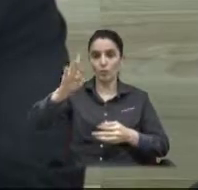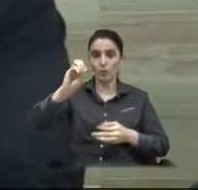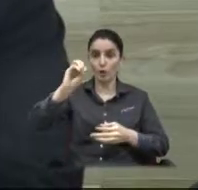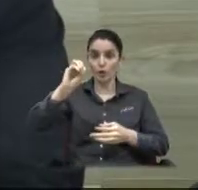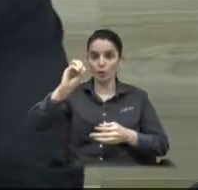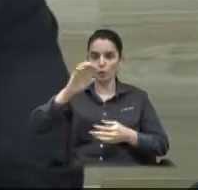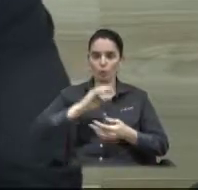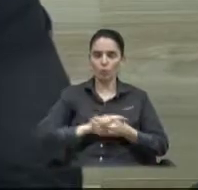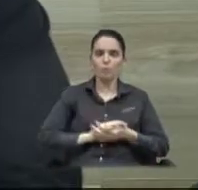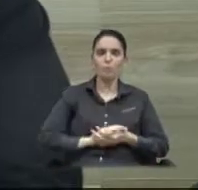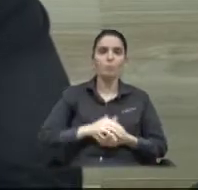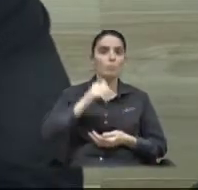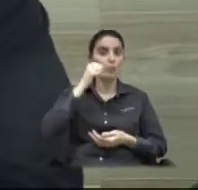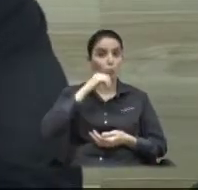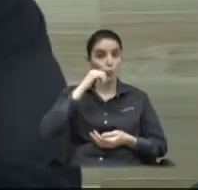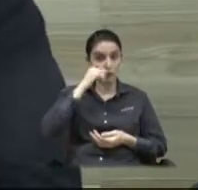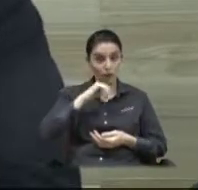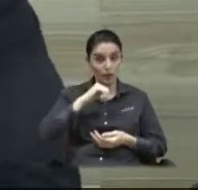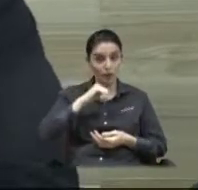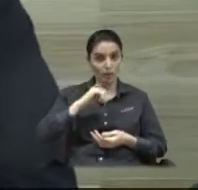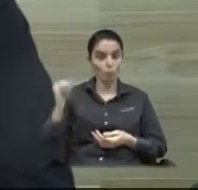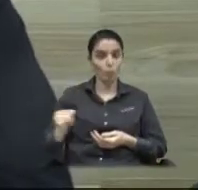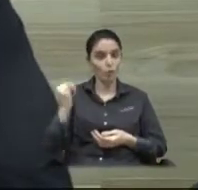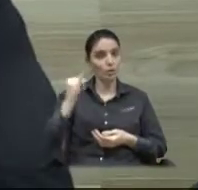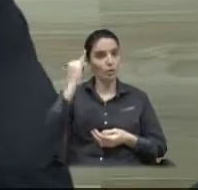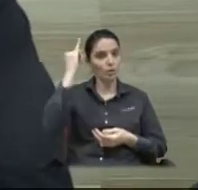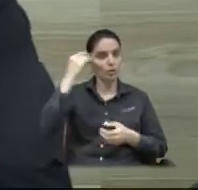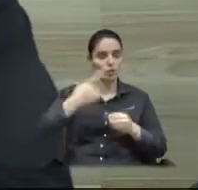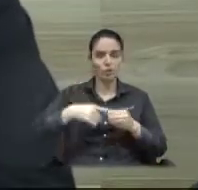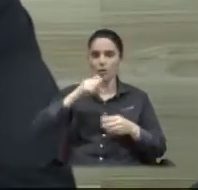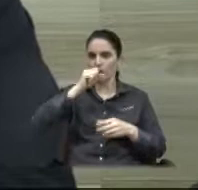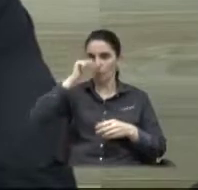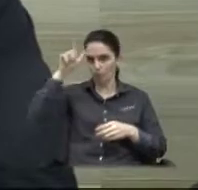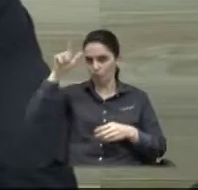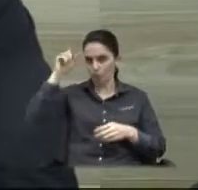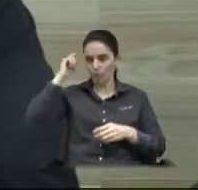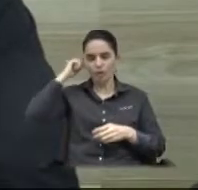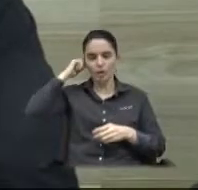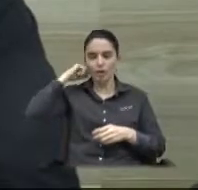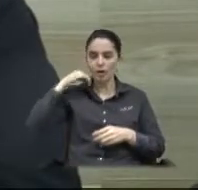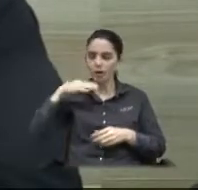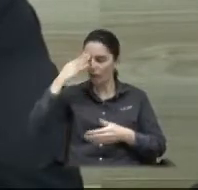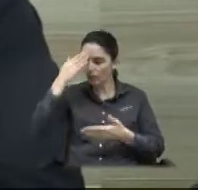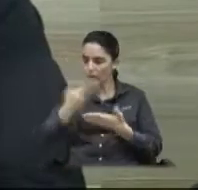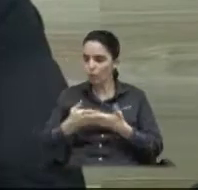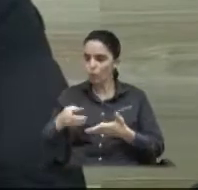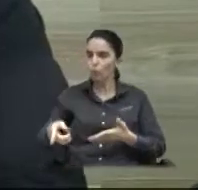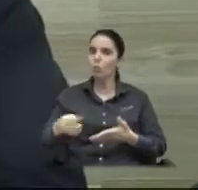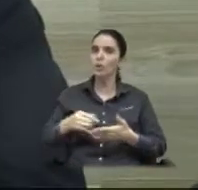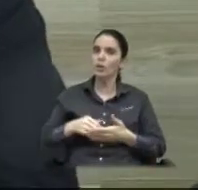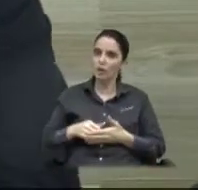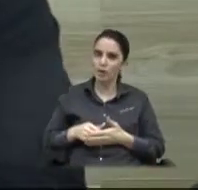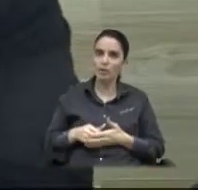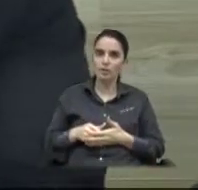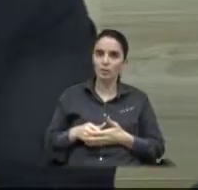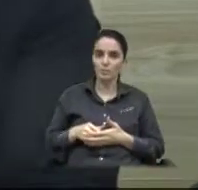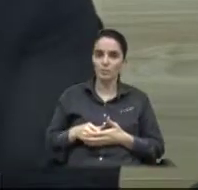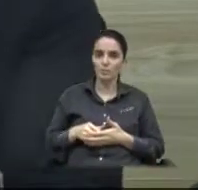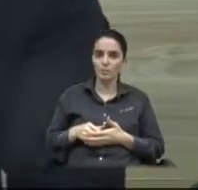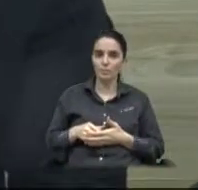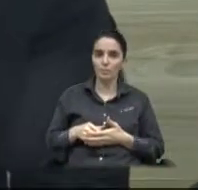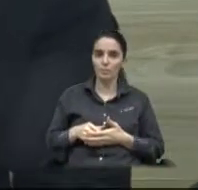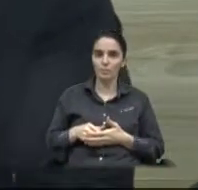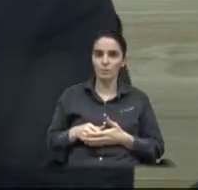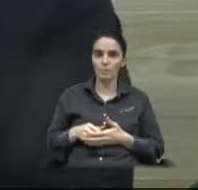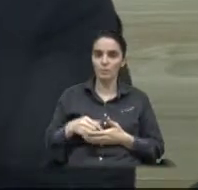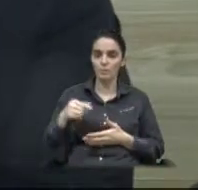sonho dele e prova de gratidão ao que lhe foi conferido e acreditado, ele volta ainda